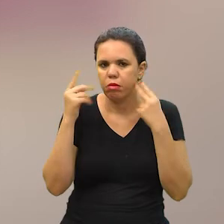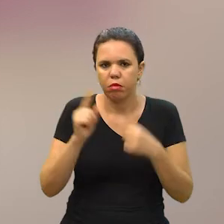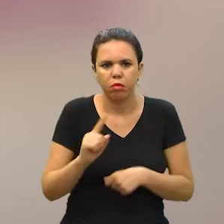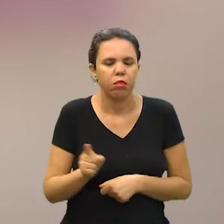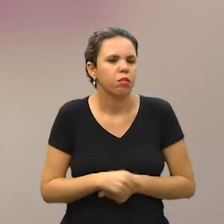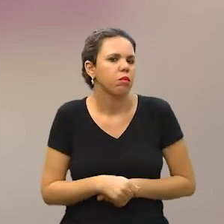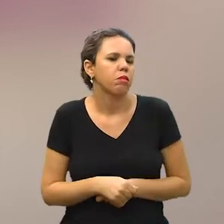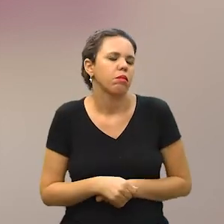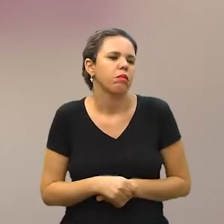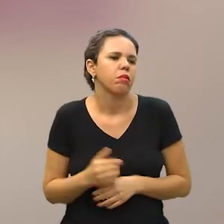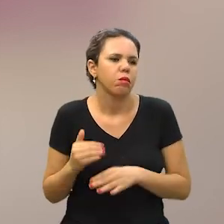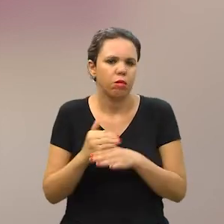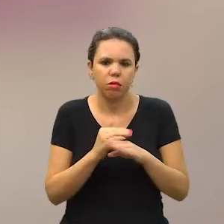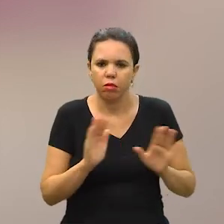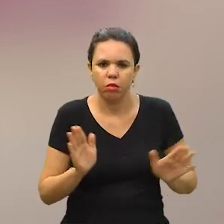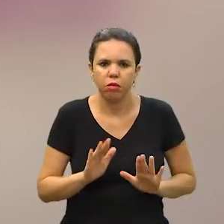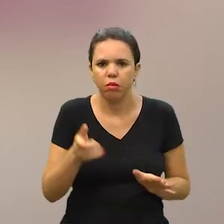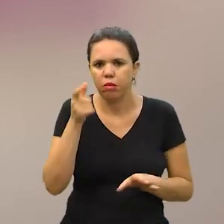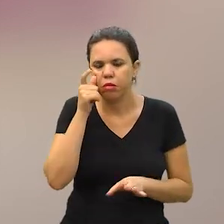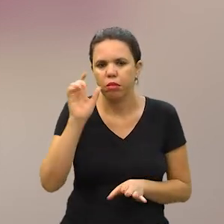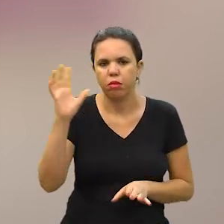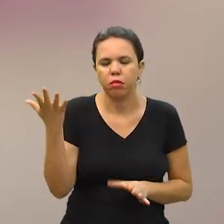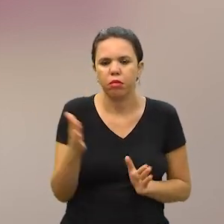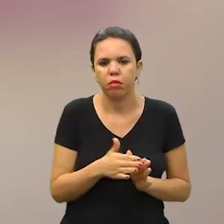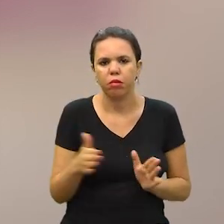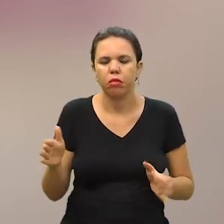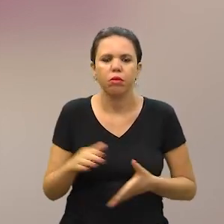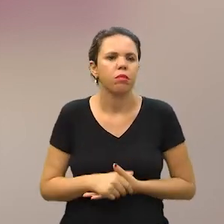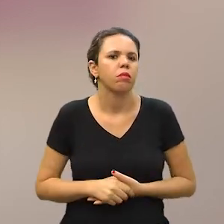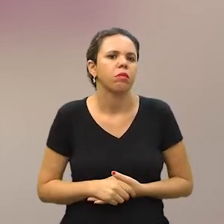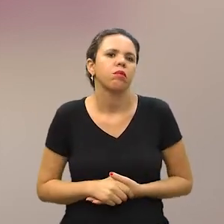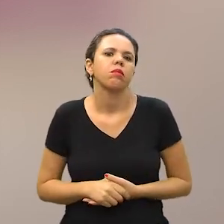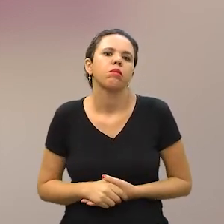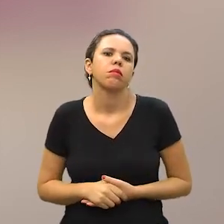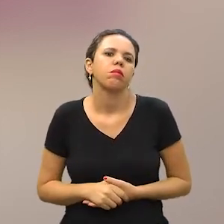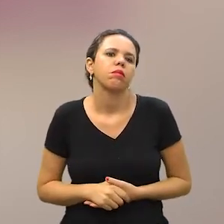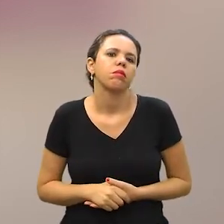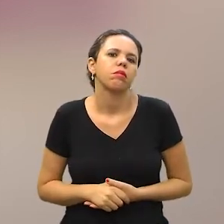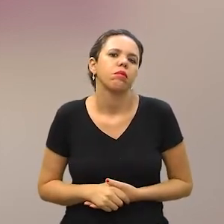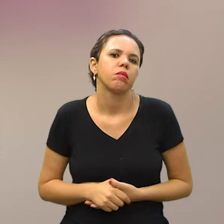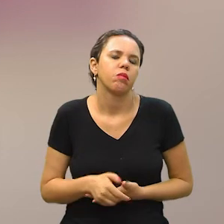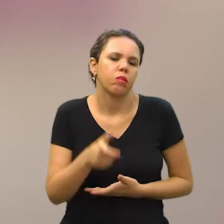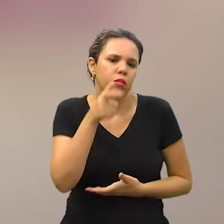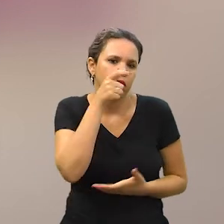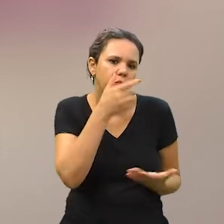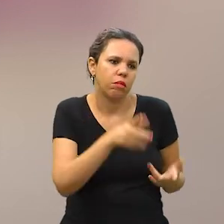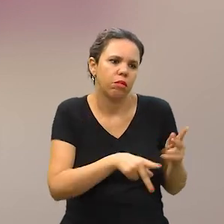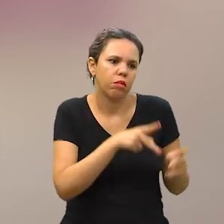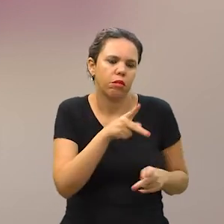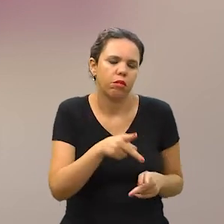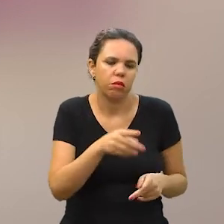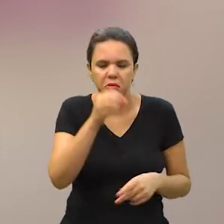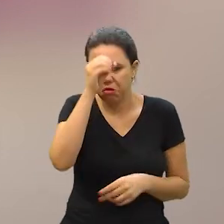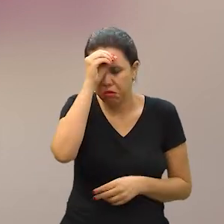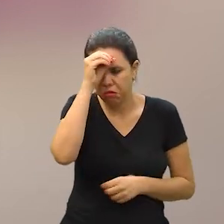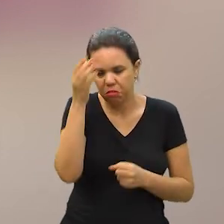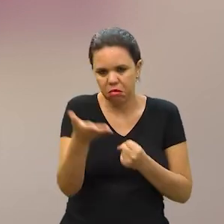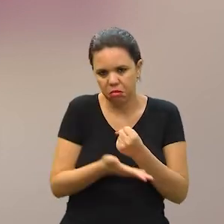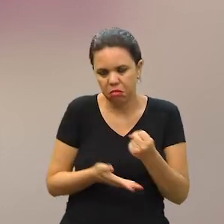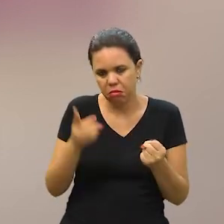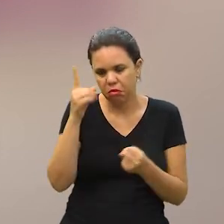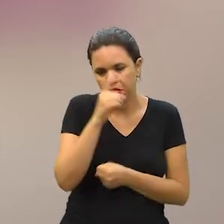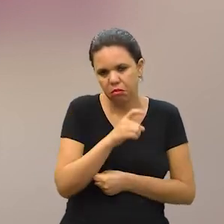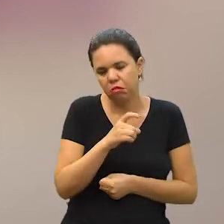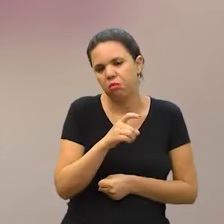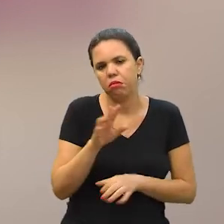normal, digamos, dentro do padrão, então vamos ver o que está acontecendo. Né? Então, a gente vê que, assim, pessoas leigas, no geral, têm